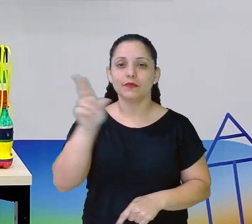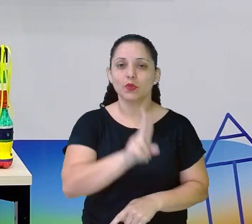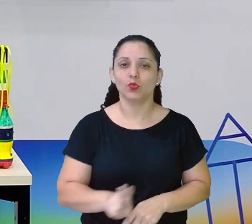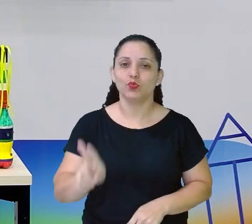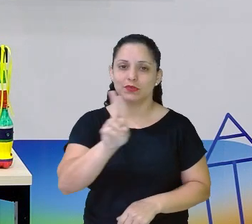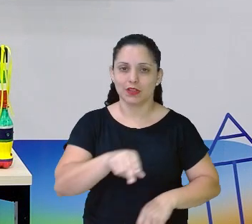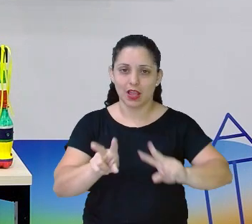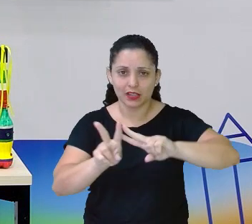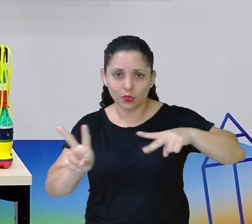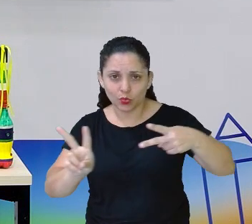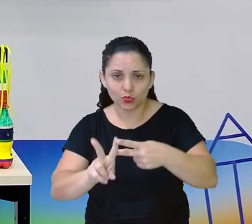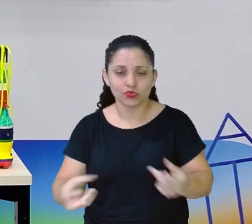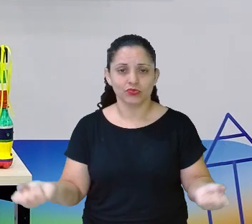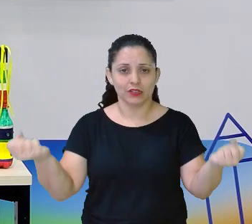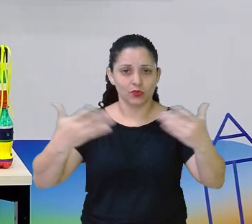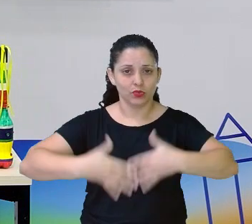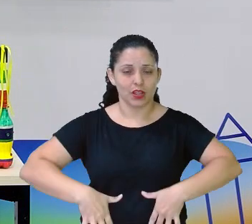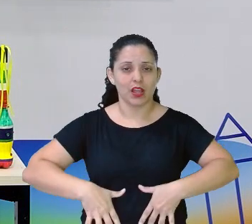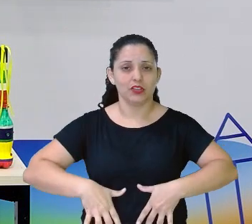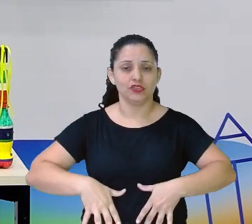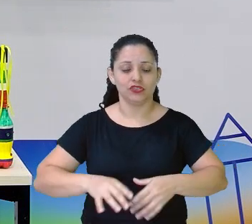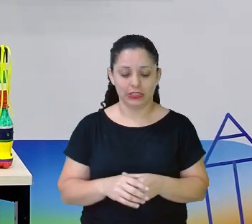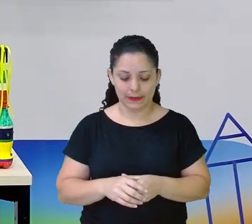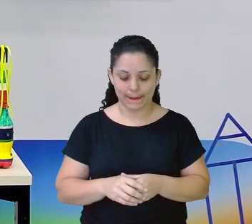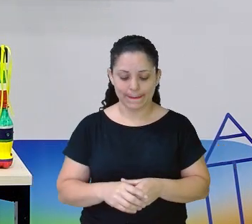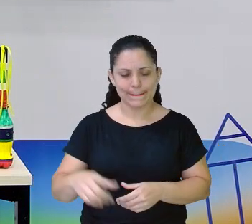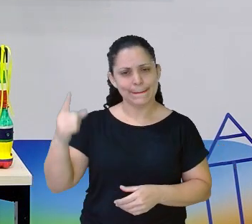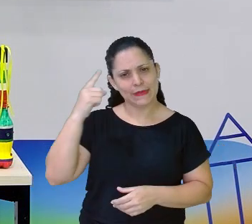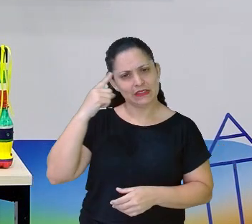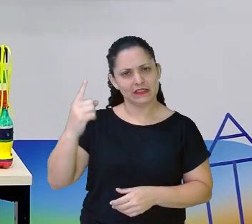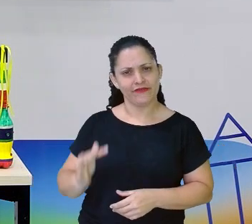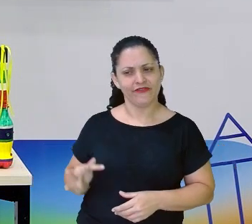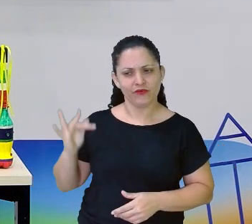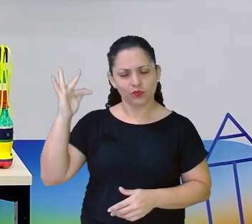esses recursos naturais pensando no futuro.